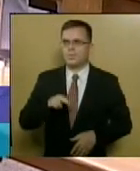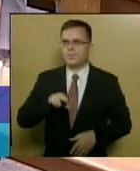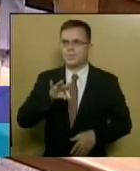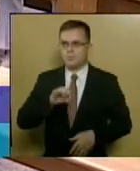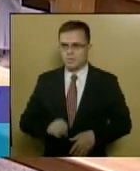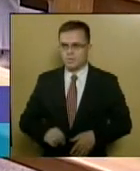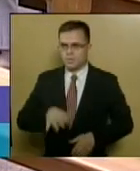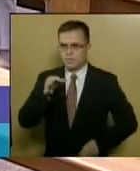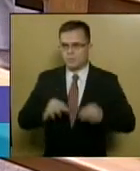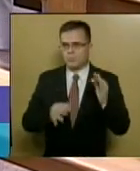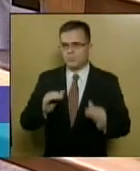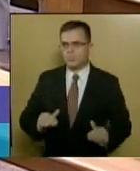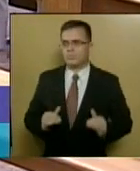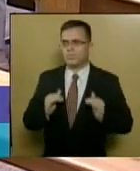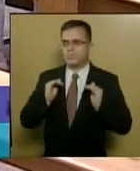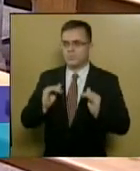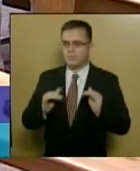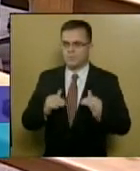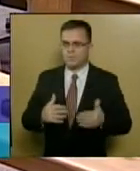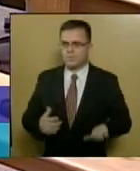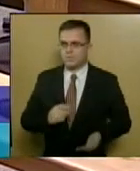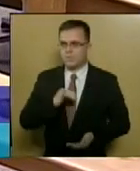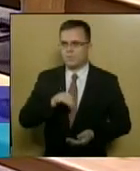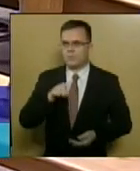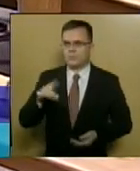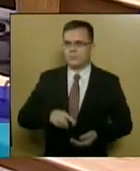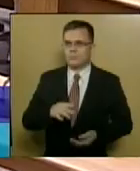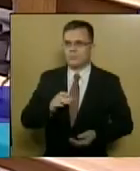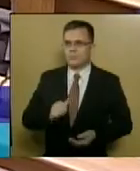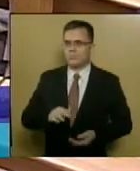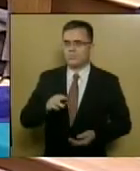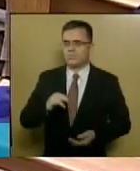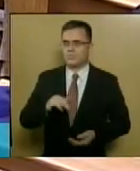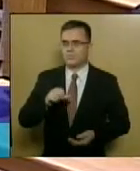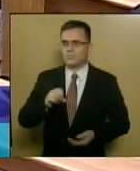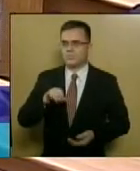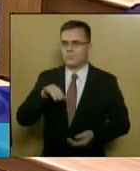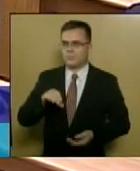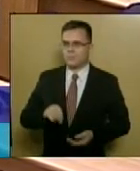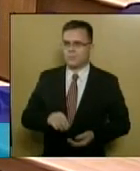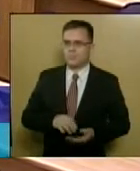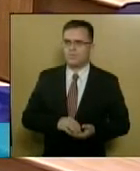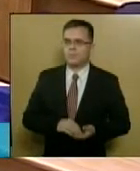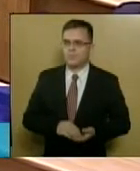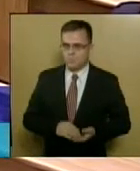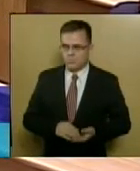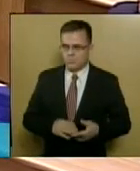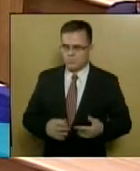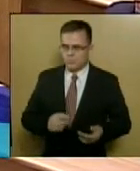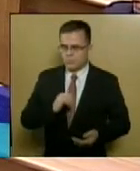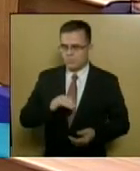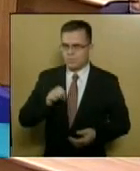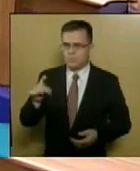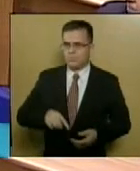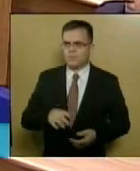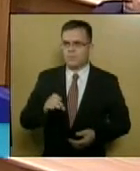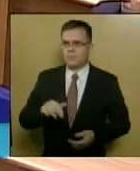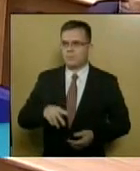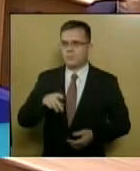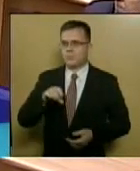desembargador. José Acrísio, senhor Acrísio José Campos